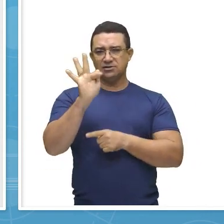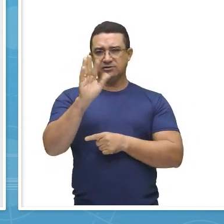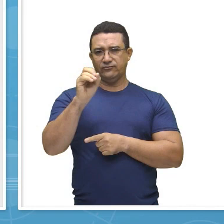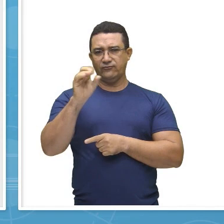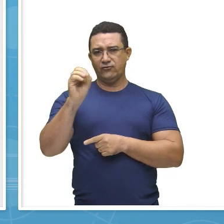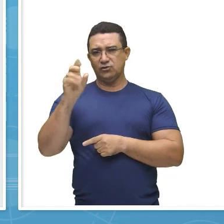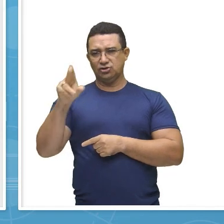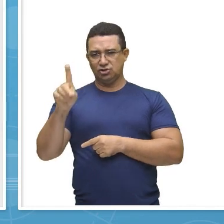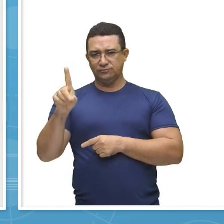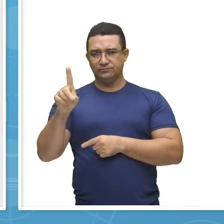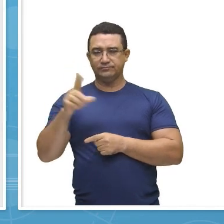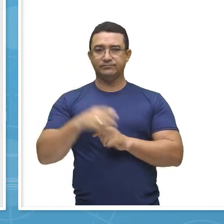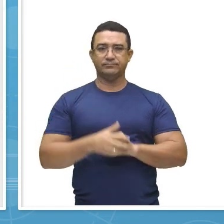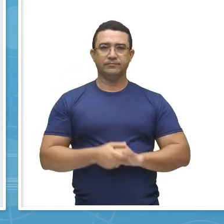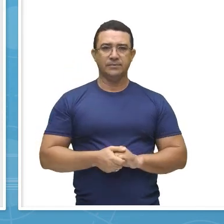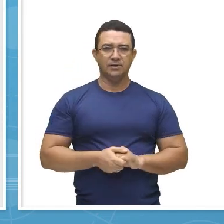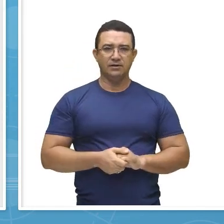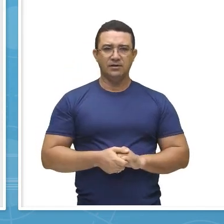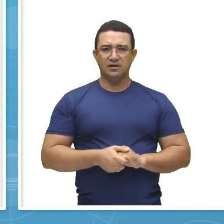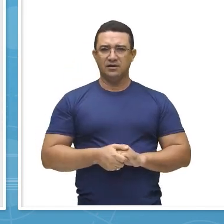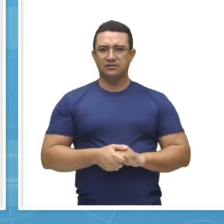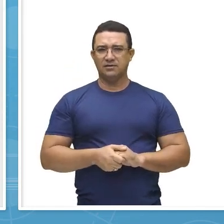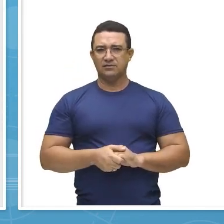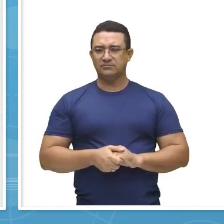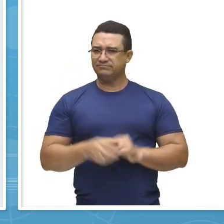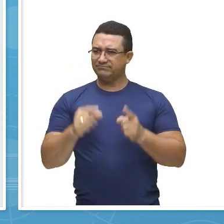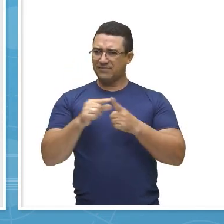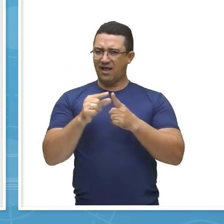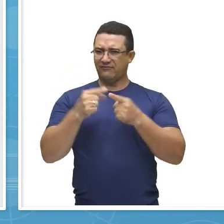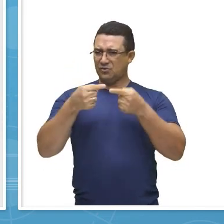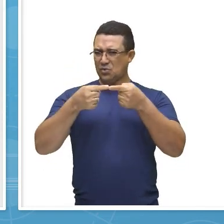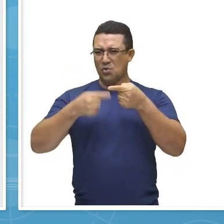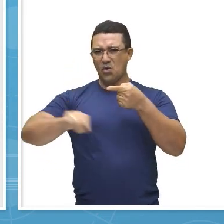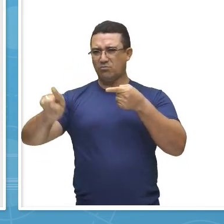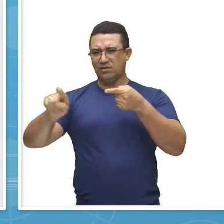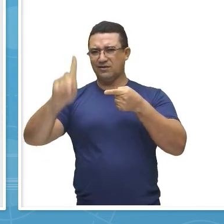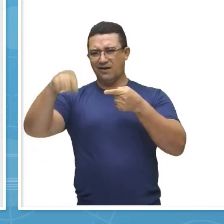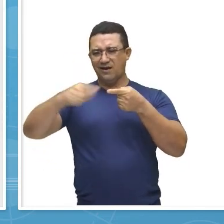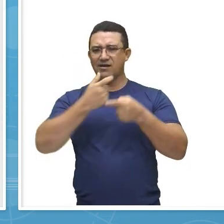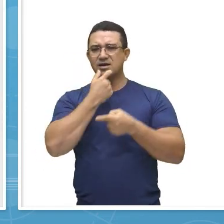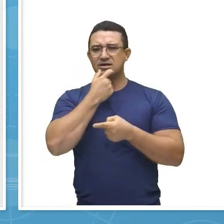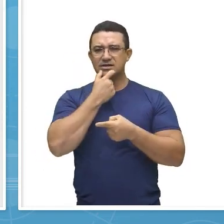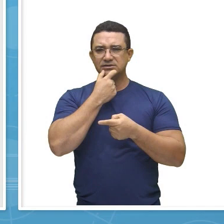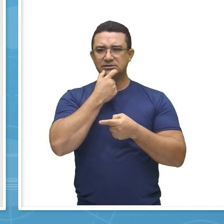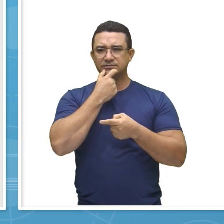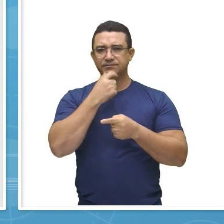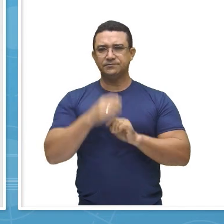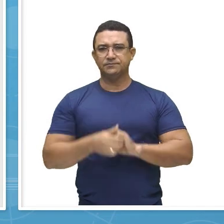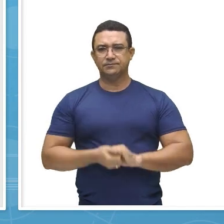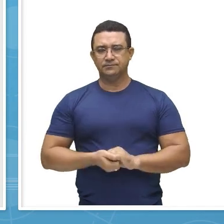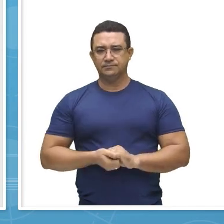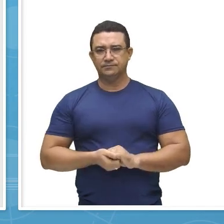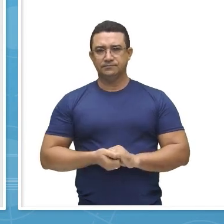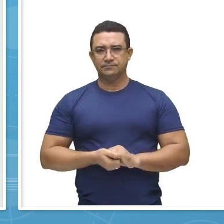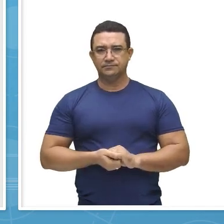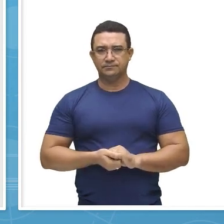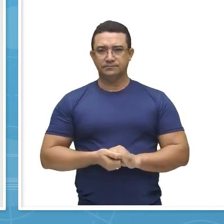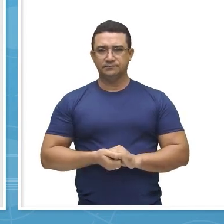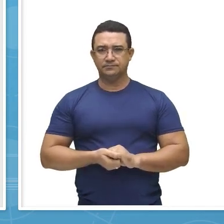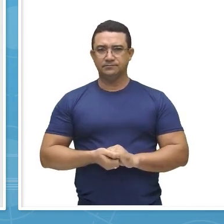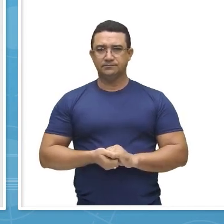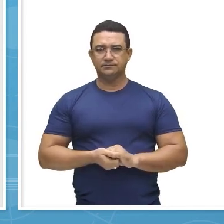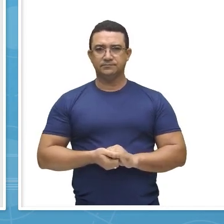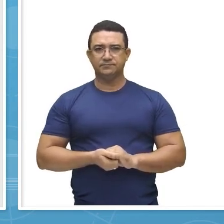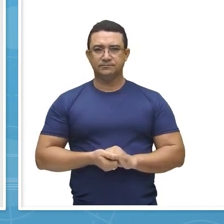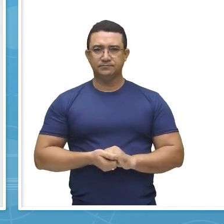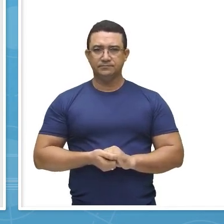O pop, fast food, não, né, gente? Eu posso aí ter, no caso, as palavras e o samba,